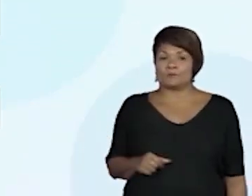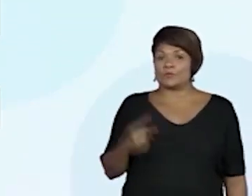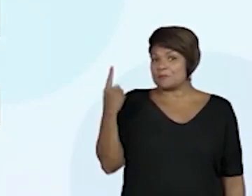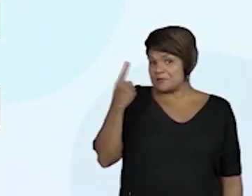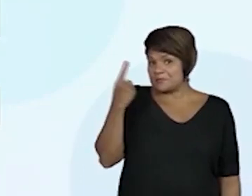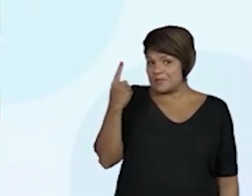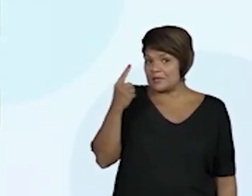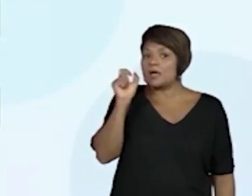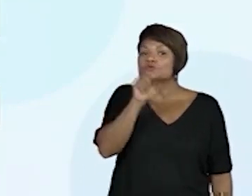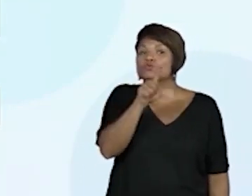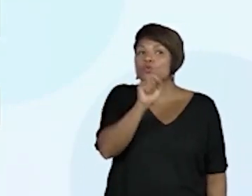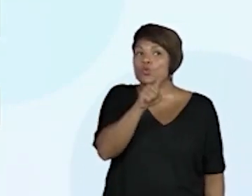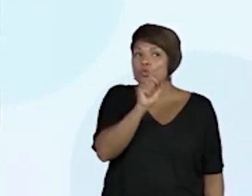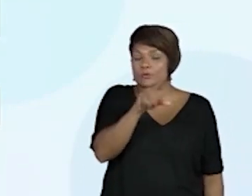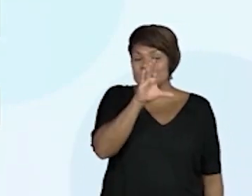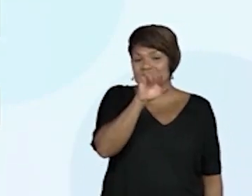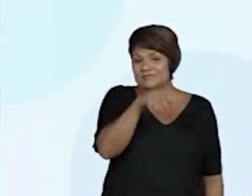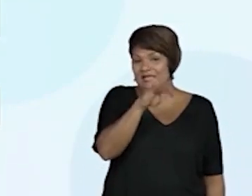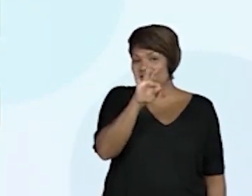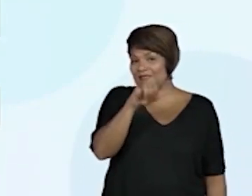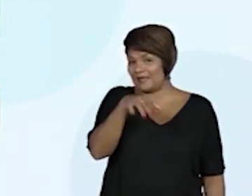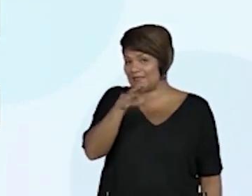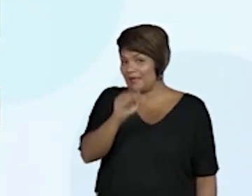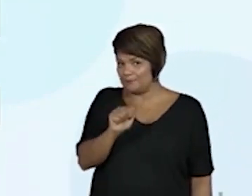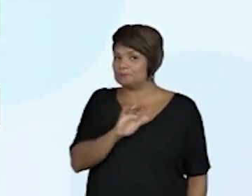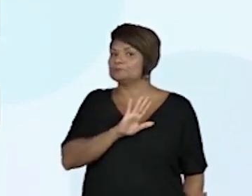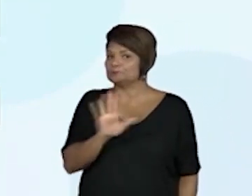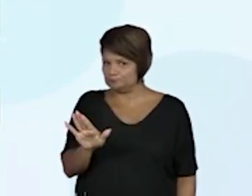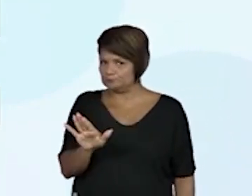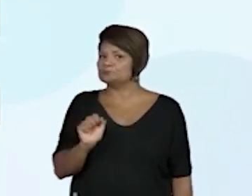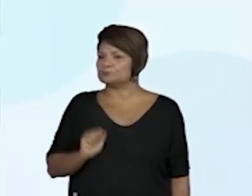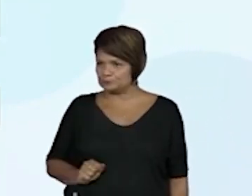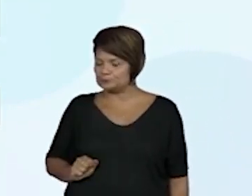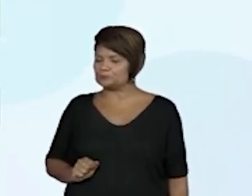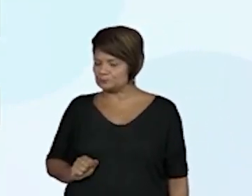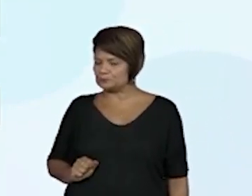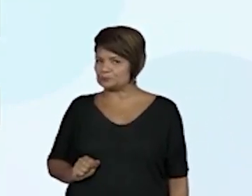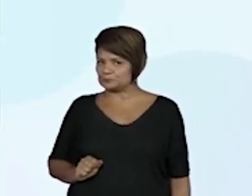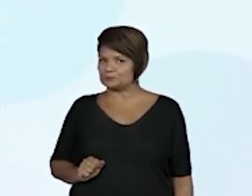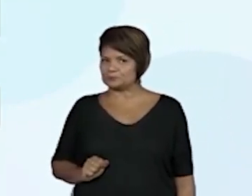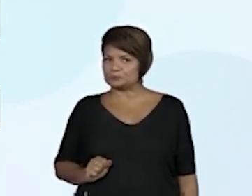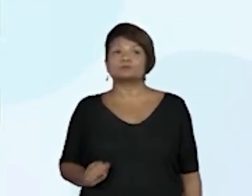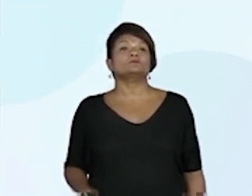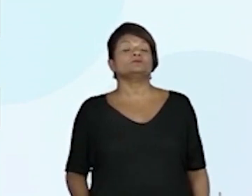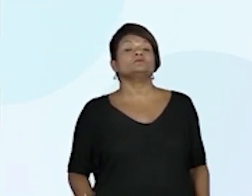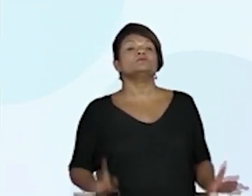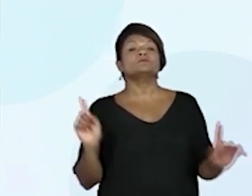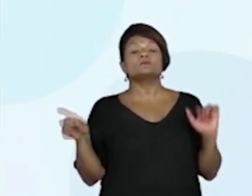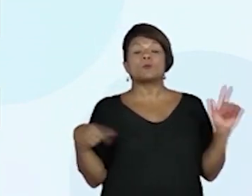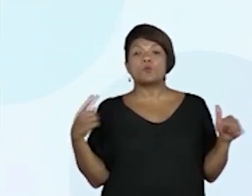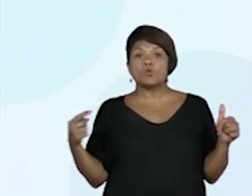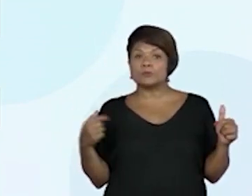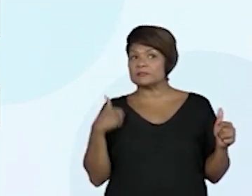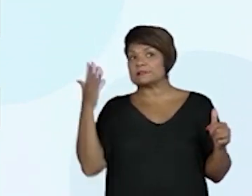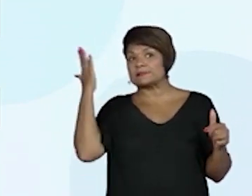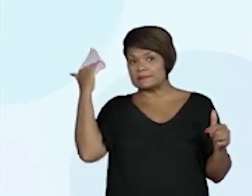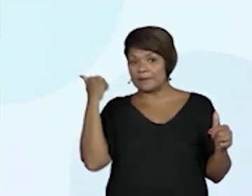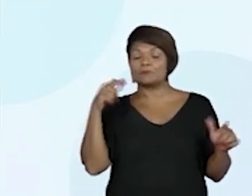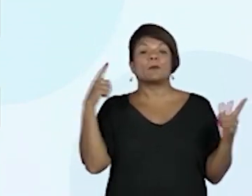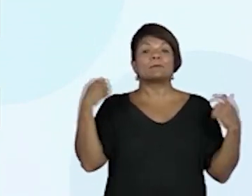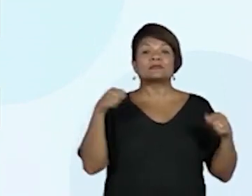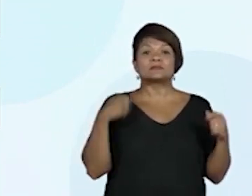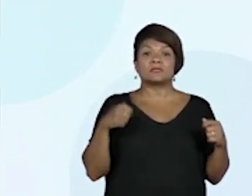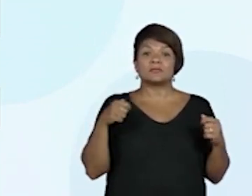gente tem alguma coisa com centena. Sim. São três unidades ali, né? Então, são três. Isso. Então, a gente sabe que este número vai ter que